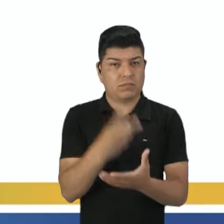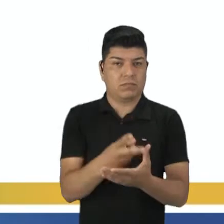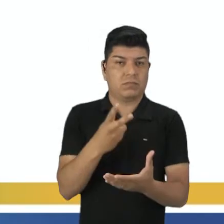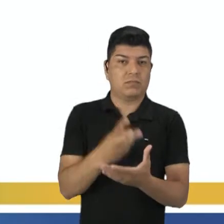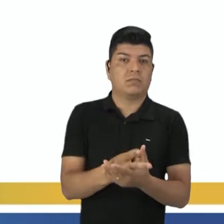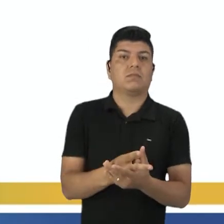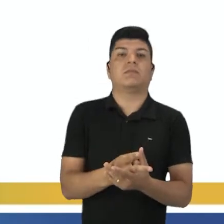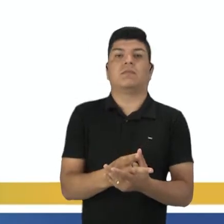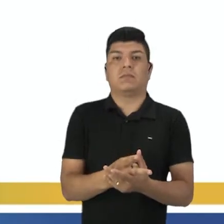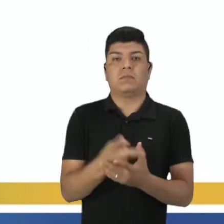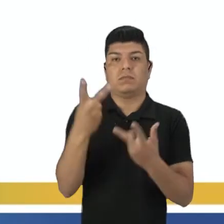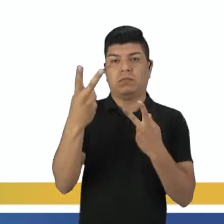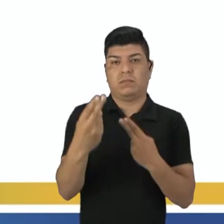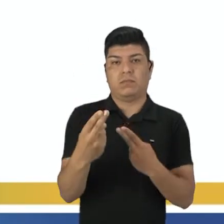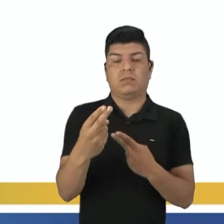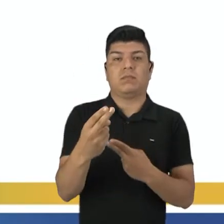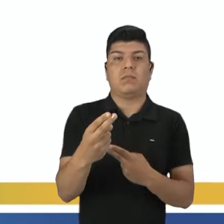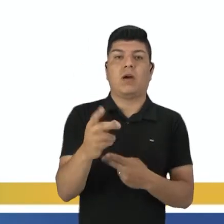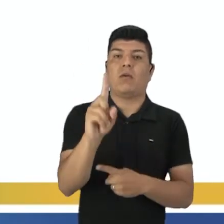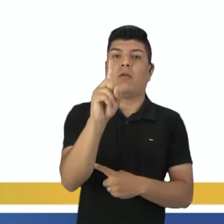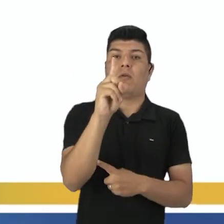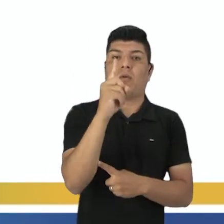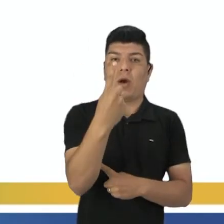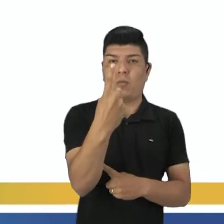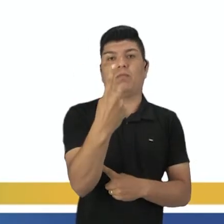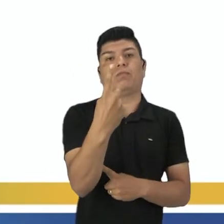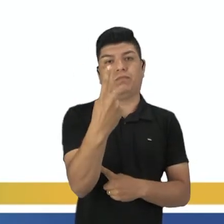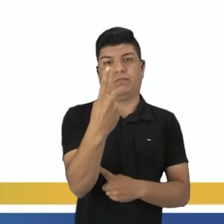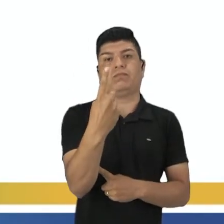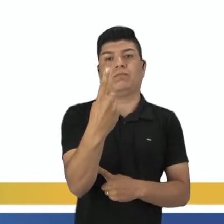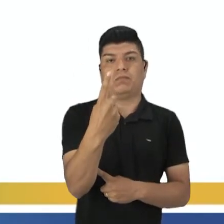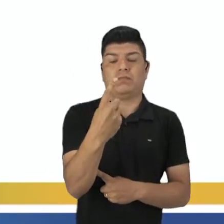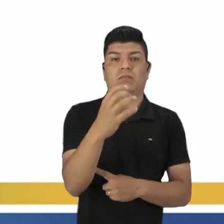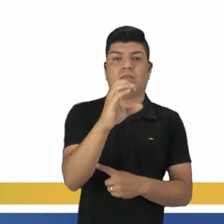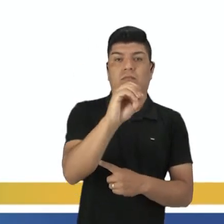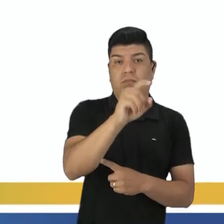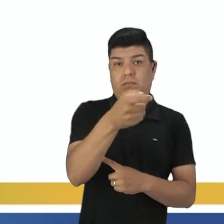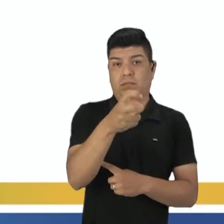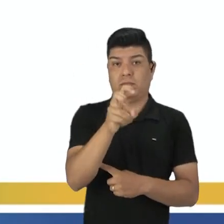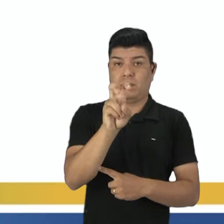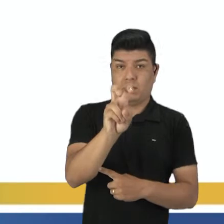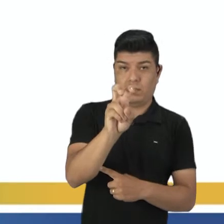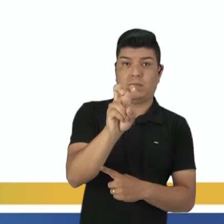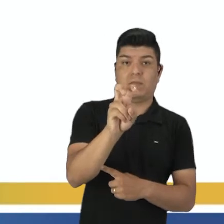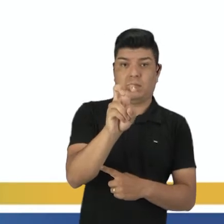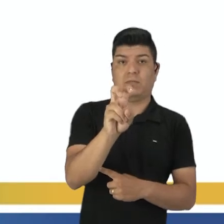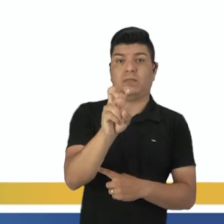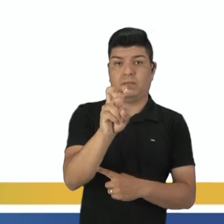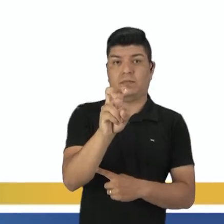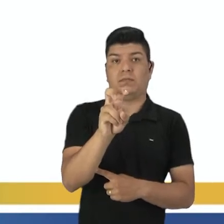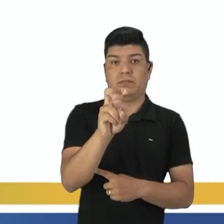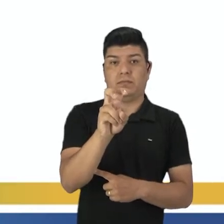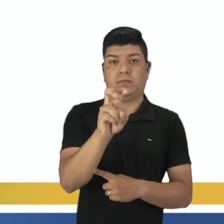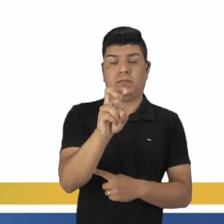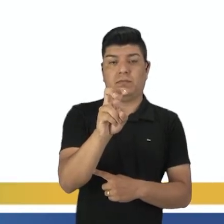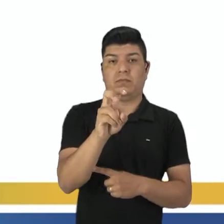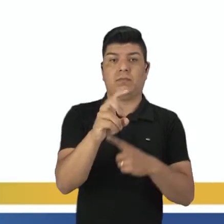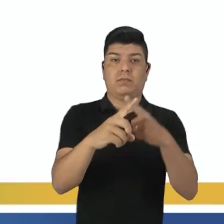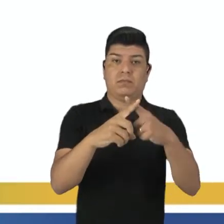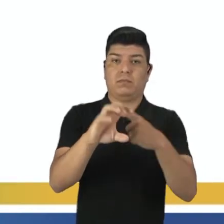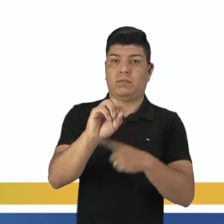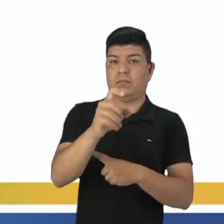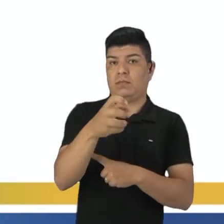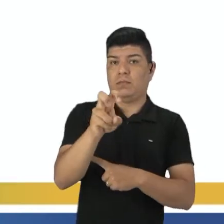deve ser igual a 1, né? Se eu somar meio da probabilidade de se obter cara com o meio da probabilidade